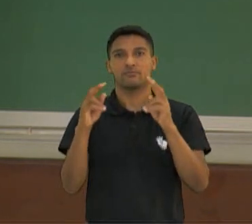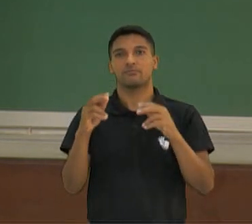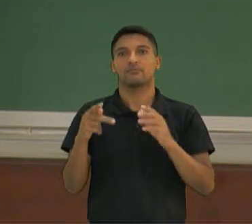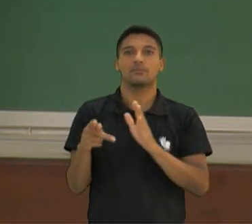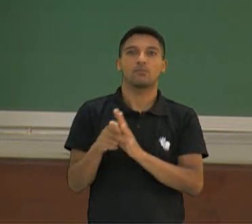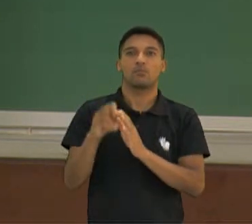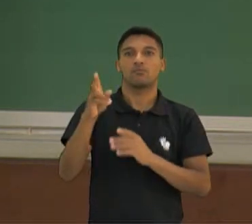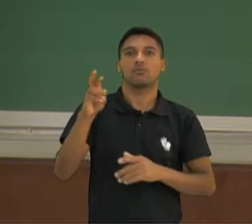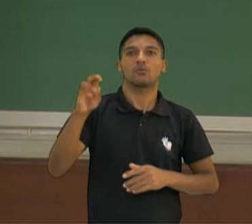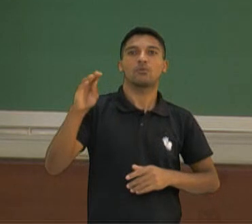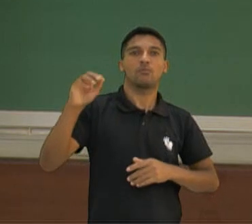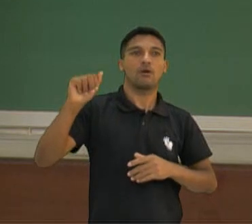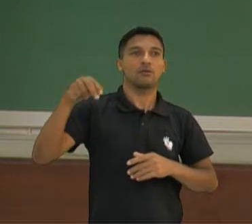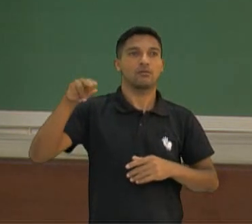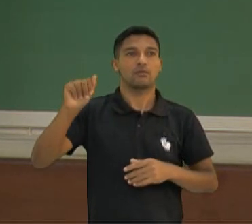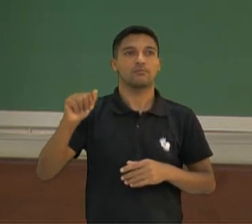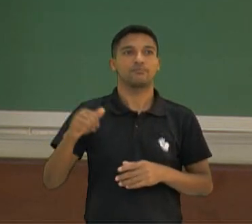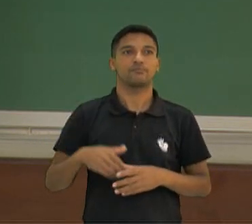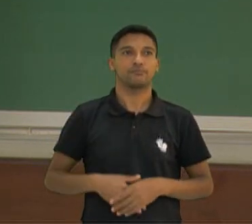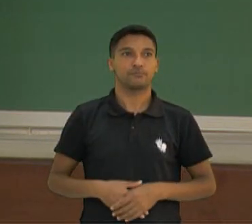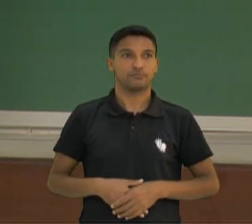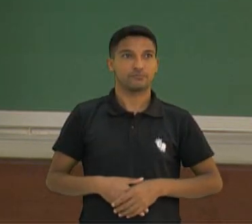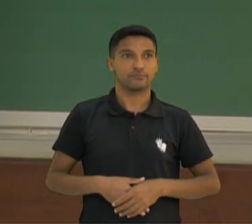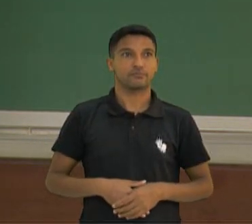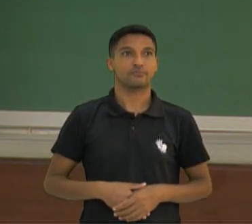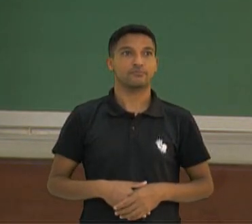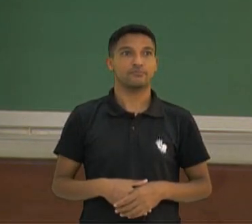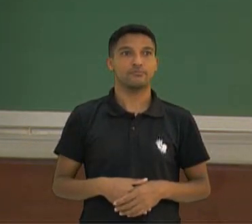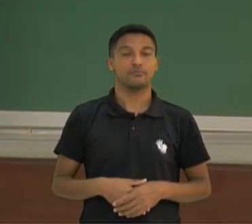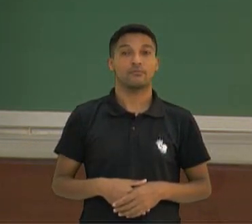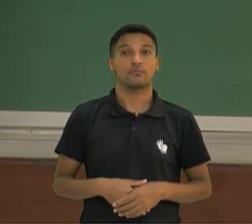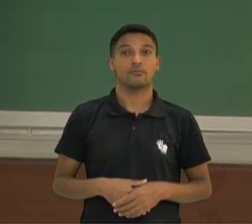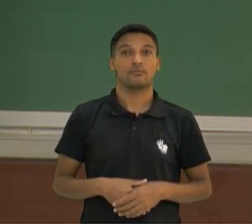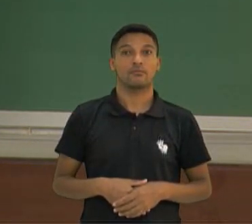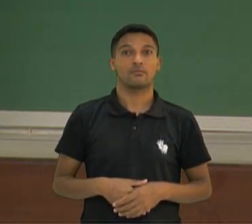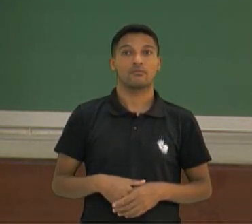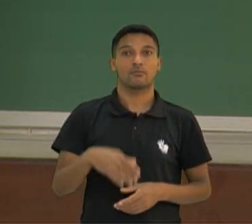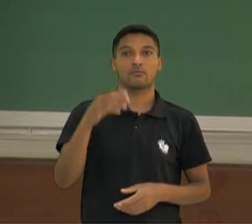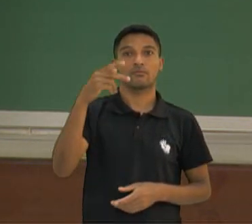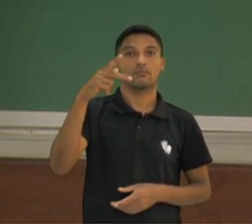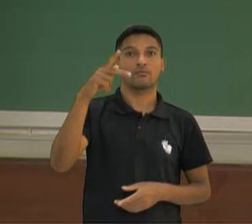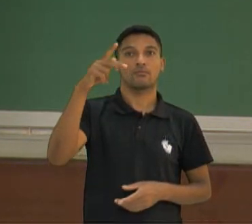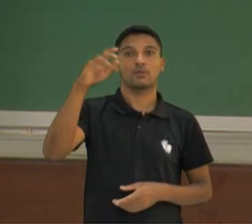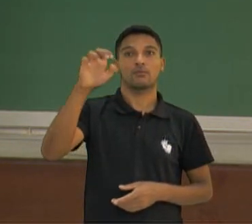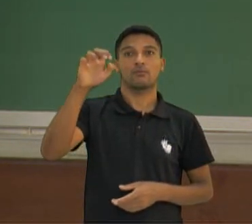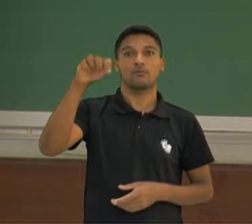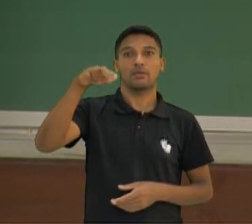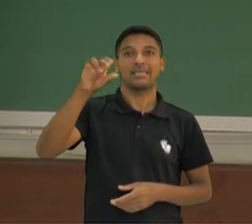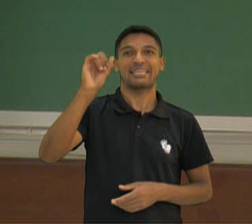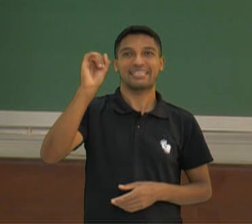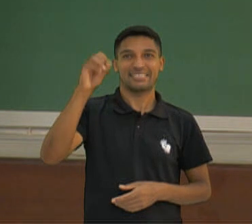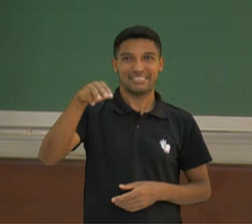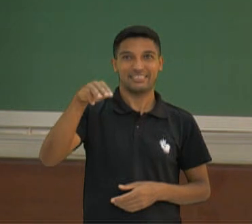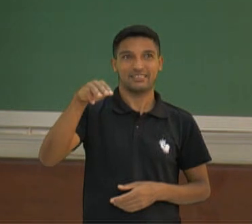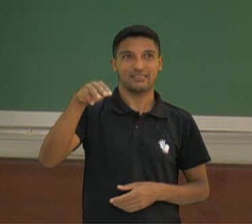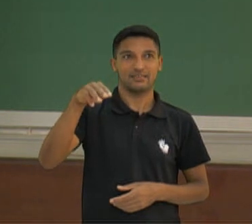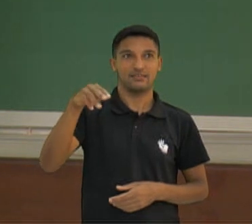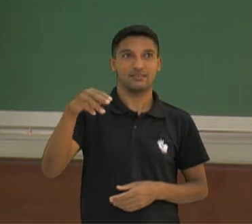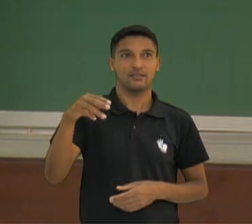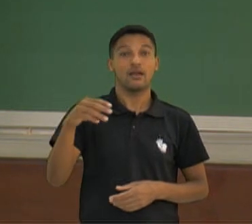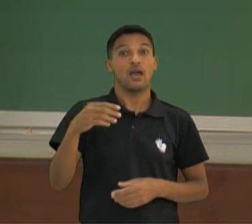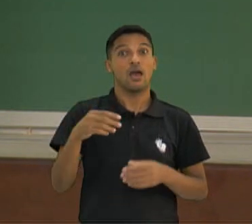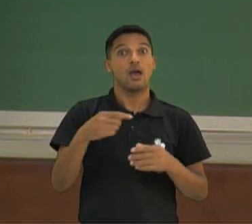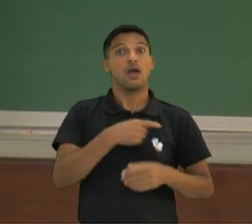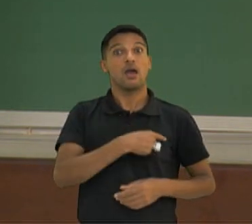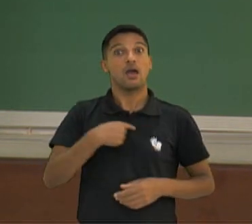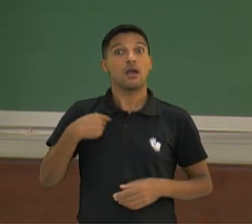extremamente urbanizada. Aí temos Pequim, né? Trouxe aqui uma foto mais simpática de Pequim, né, para tirar aquela poluição,